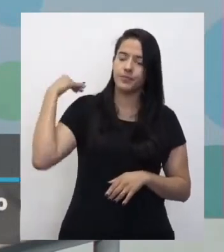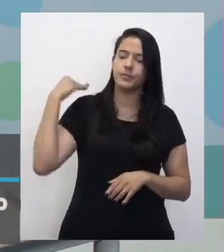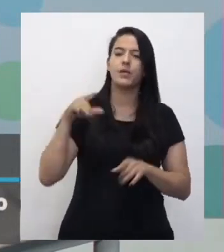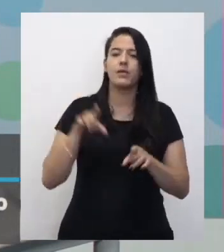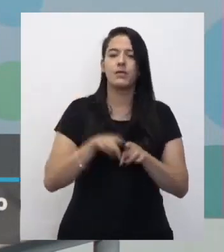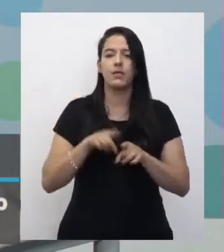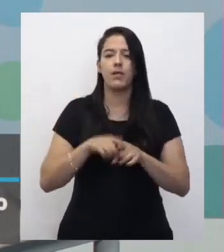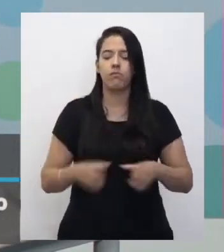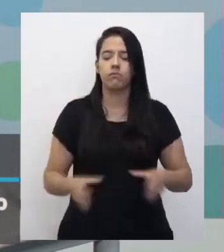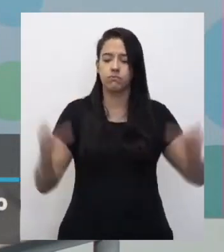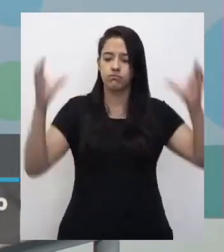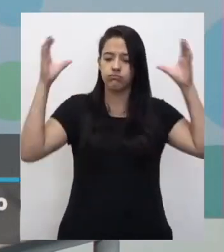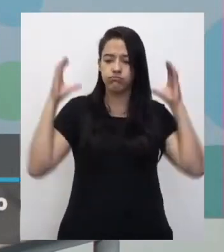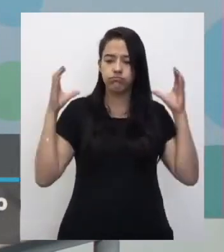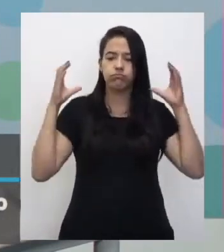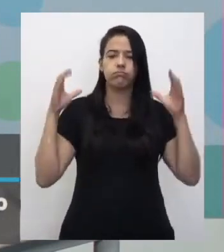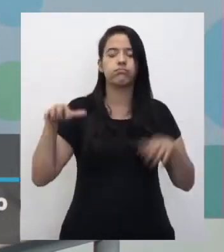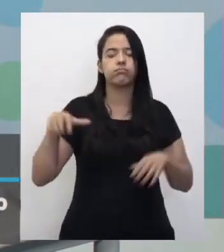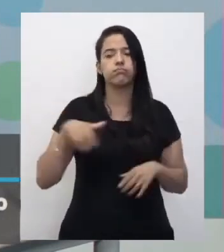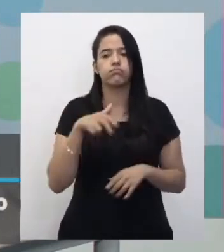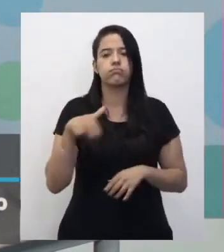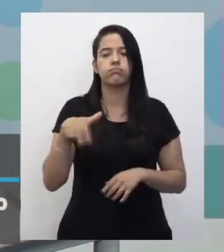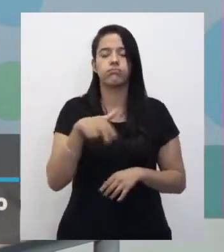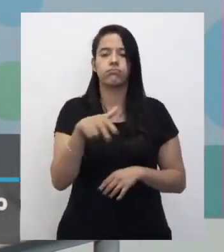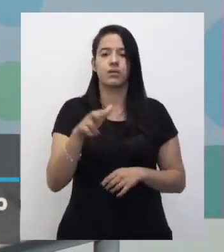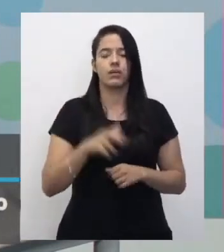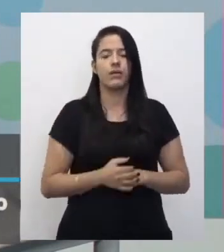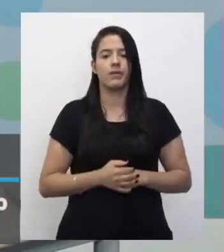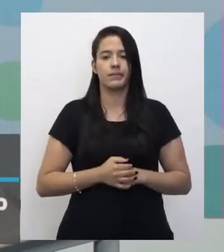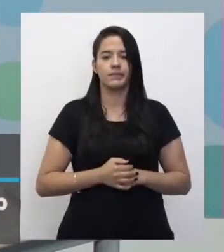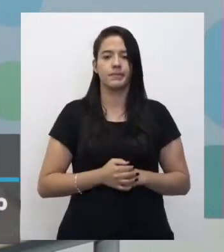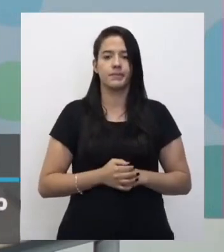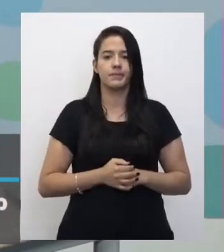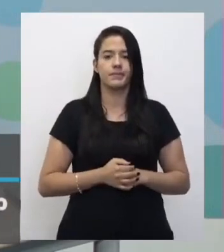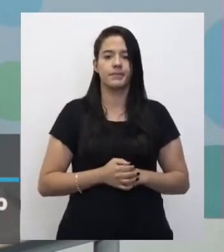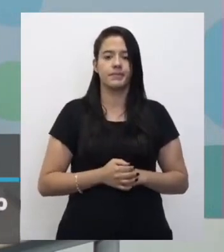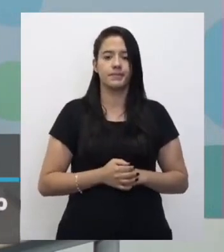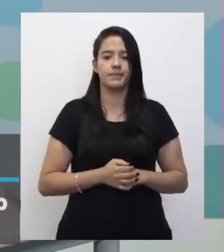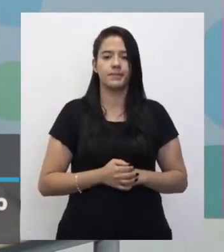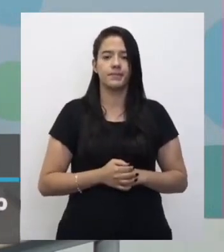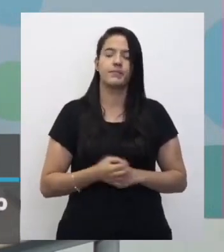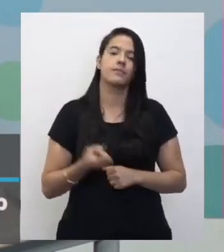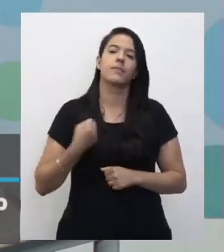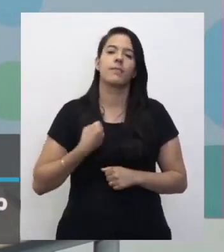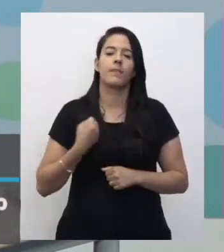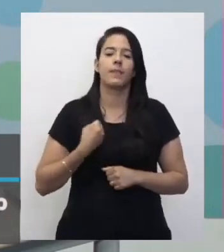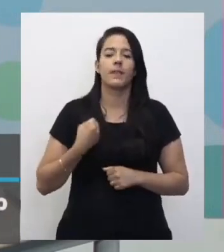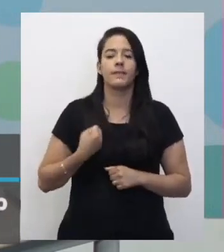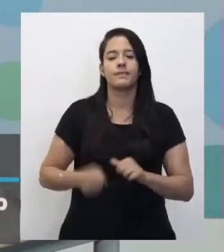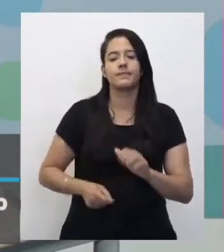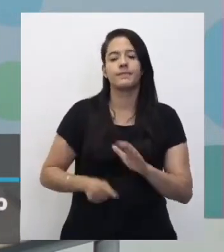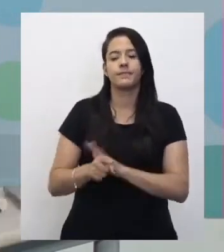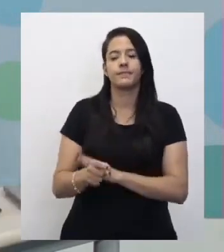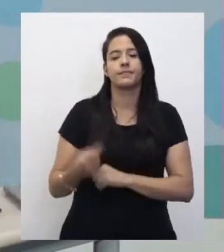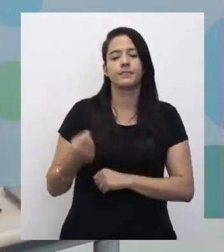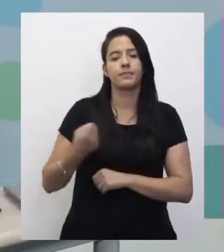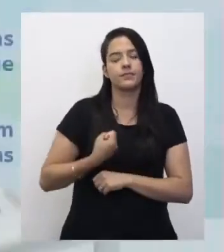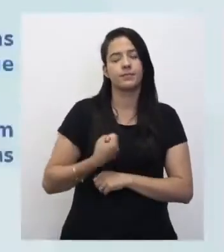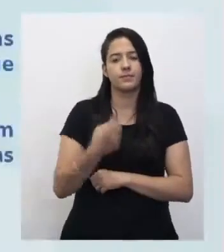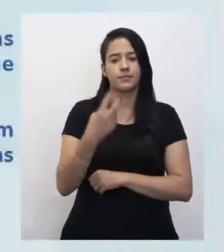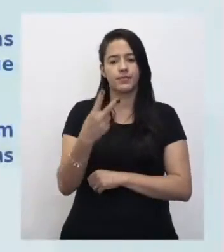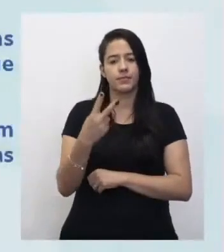das mercadorias até um determinado ponto. E a pergunta número 2, voltando lá na nossa tela,